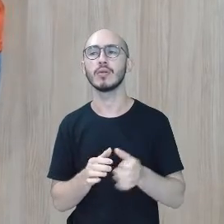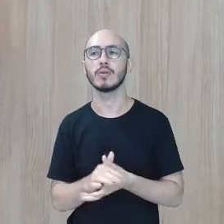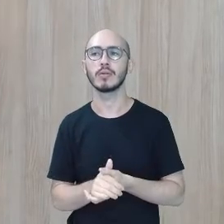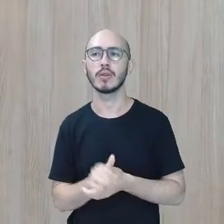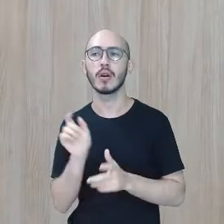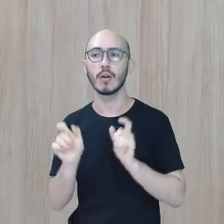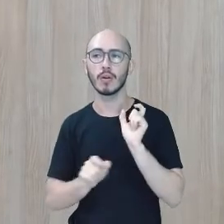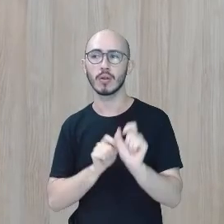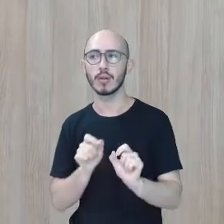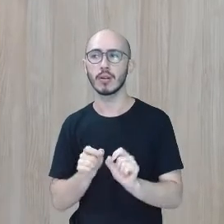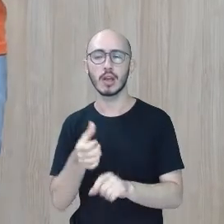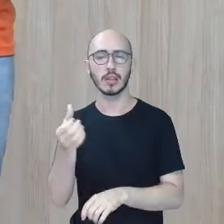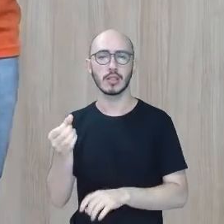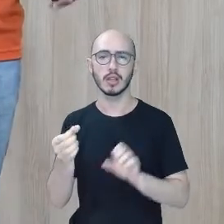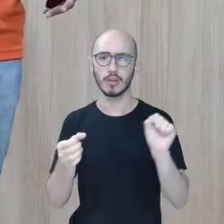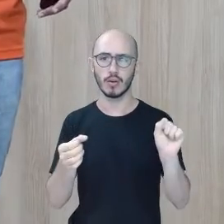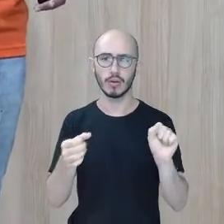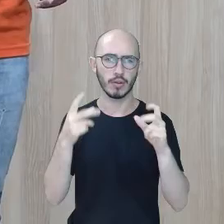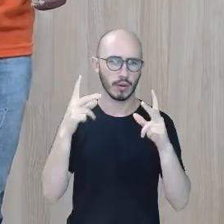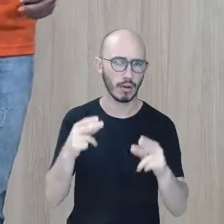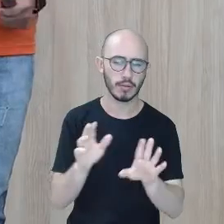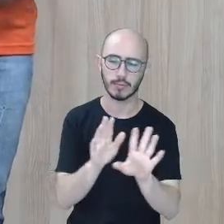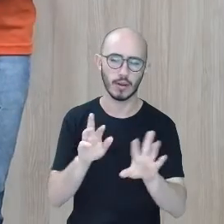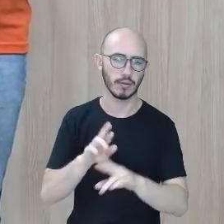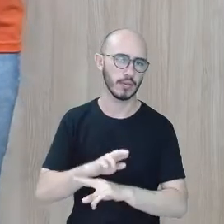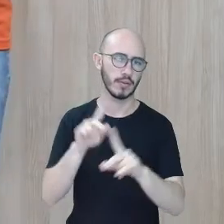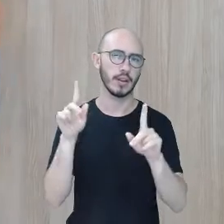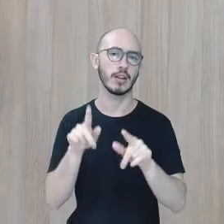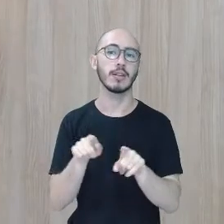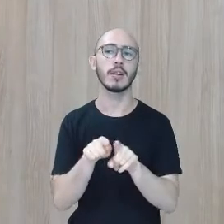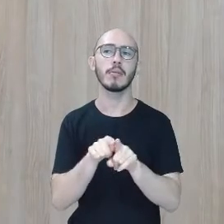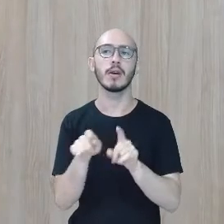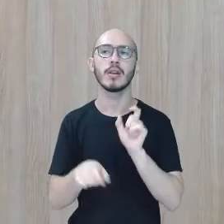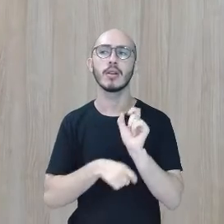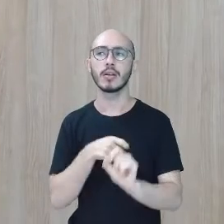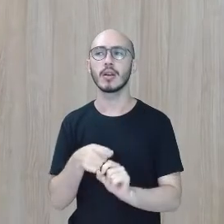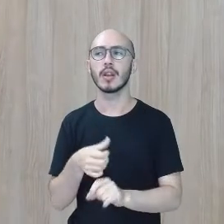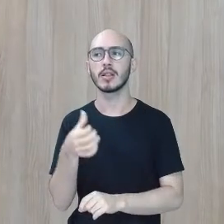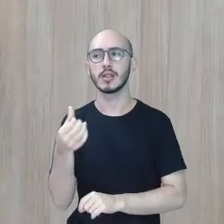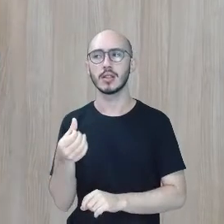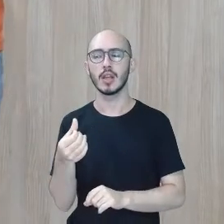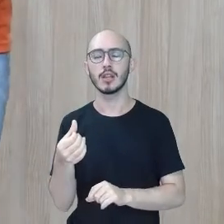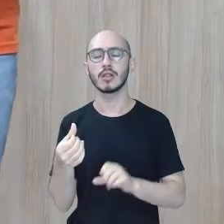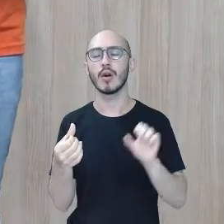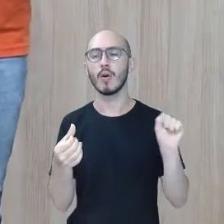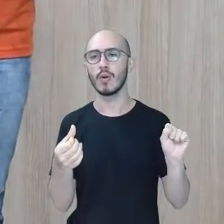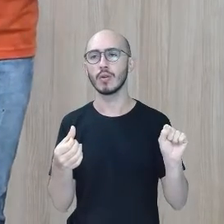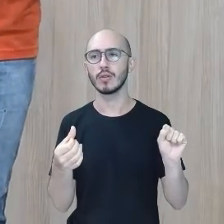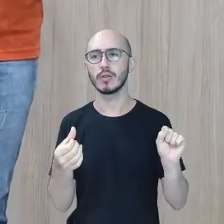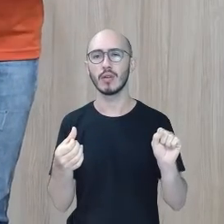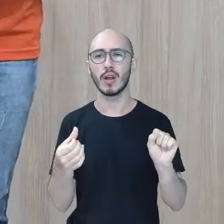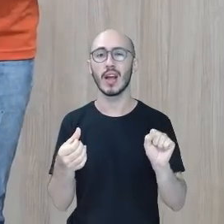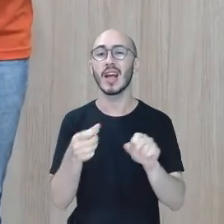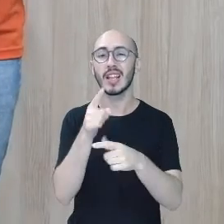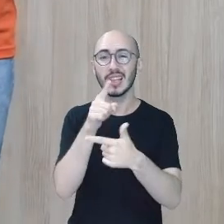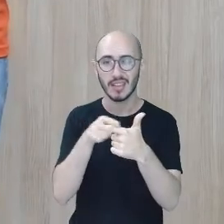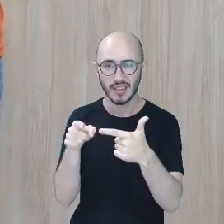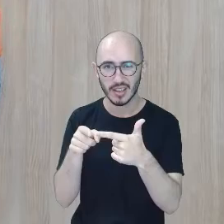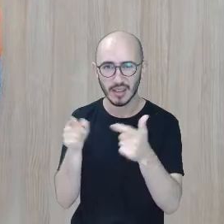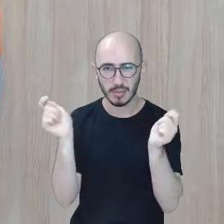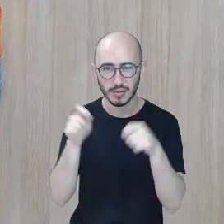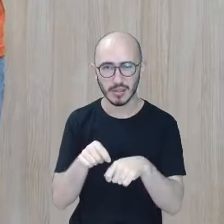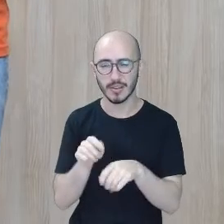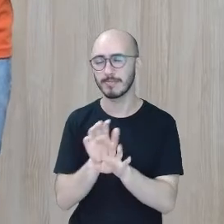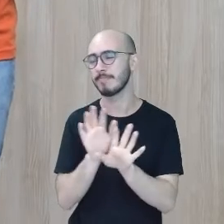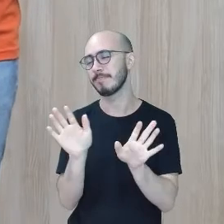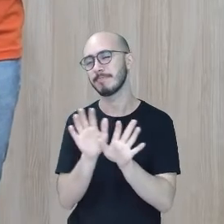que o 6 e o 8 não são números iguais. Note também que o 6 e o 8 não dá para dividir. Eu não posso dividir o